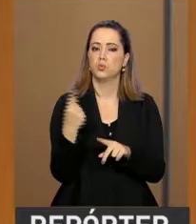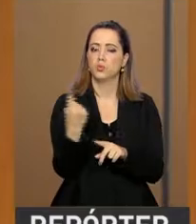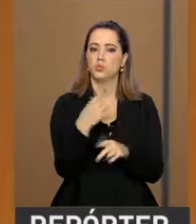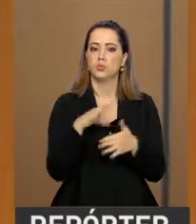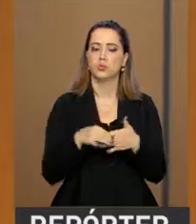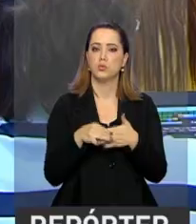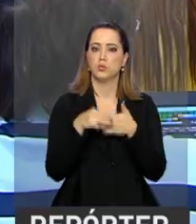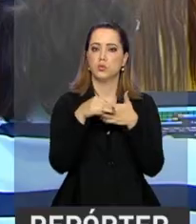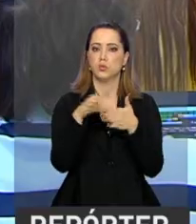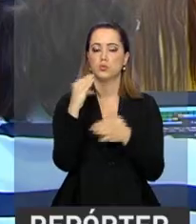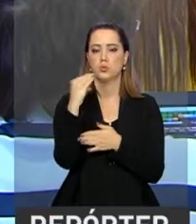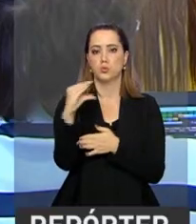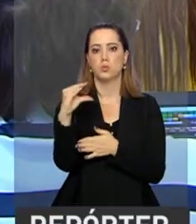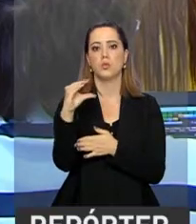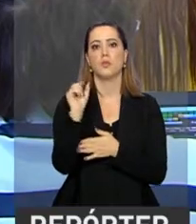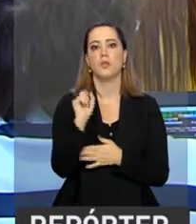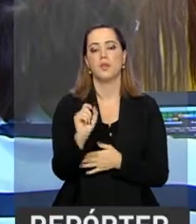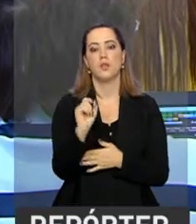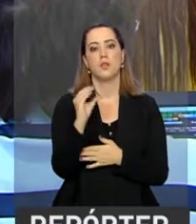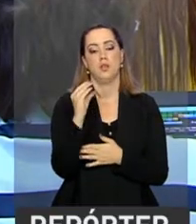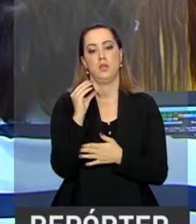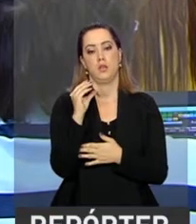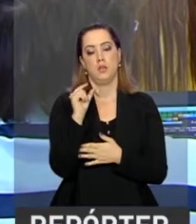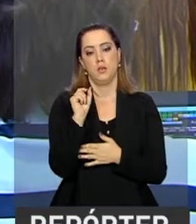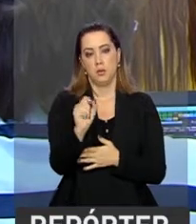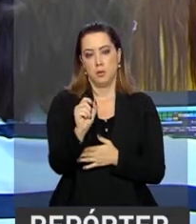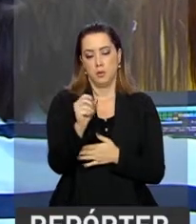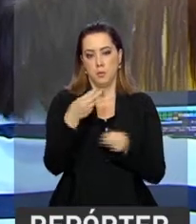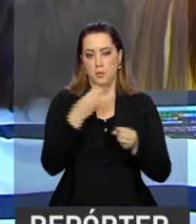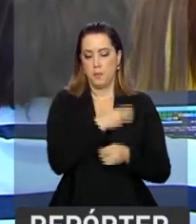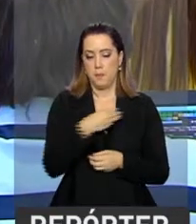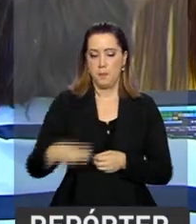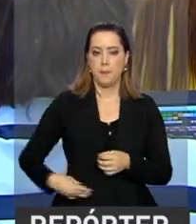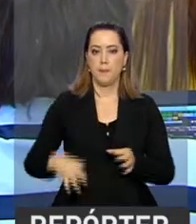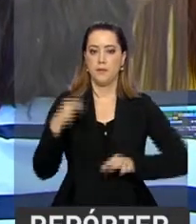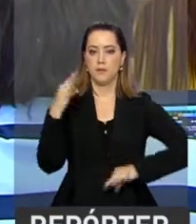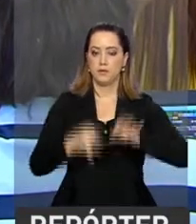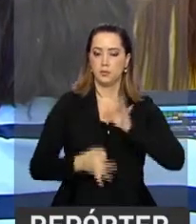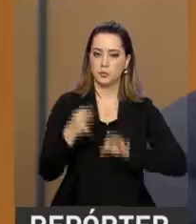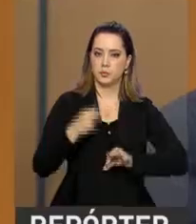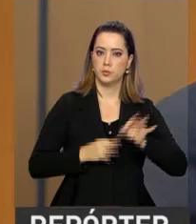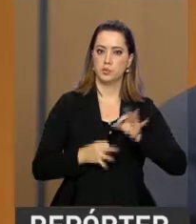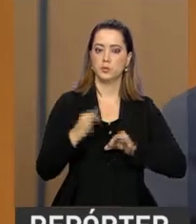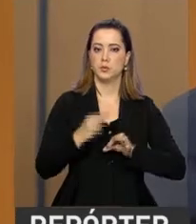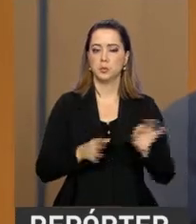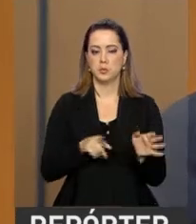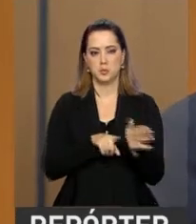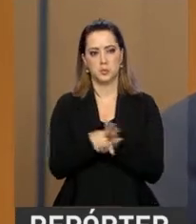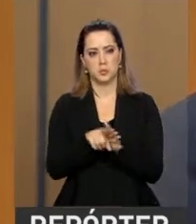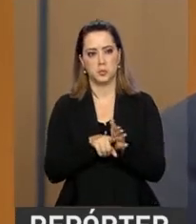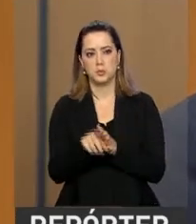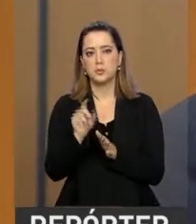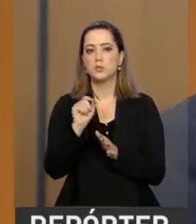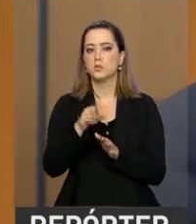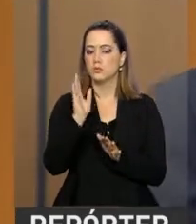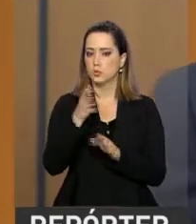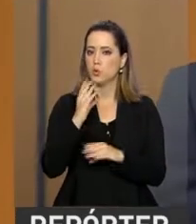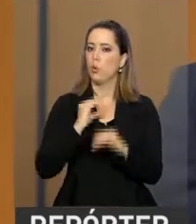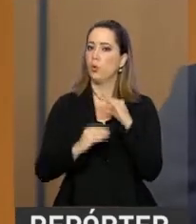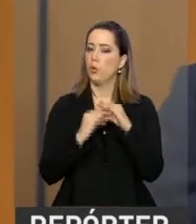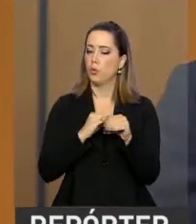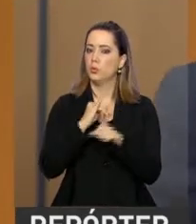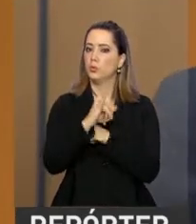em Curitiba. De acordo com o ministro da Justiça, Alexandre de Moraes, os suspeitos mantiveram o contato pela internet por grupos